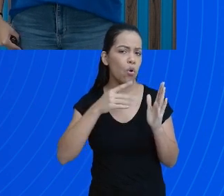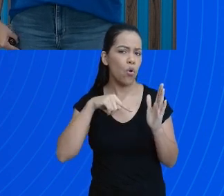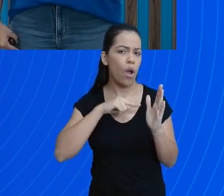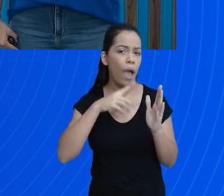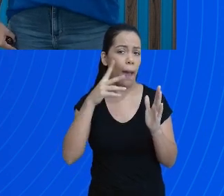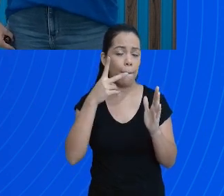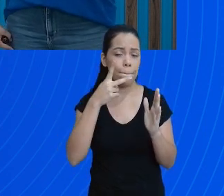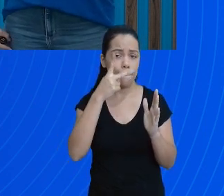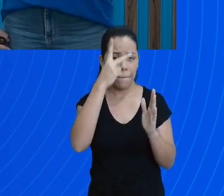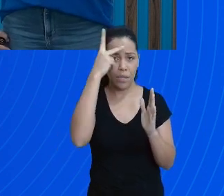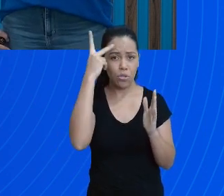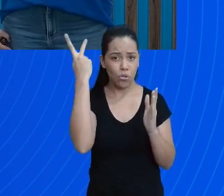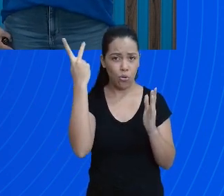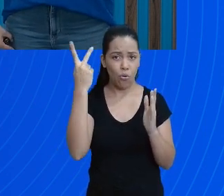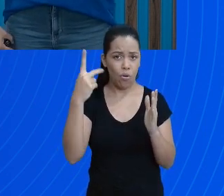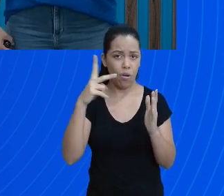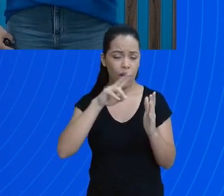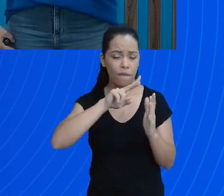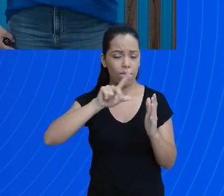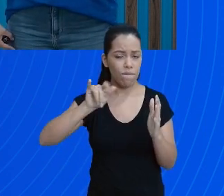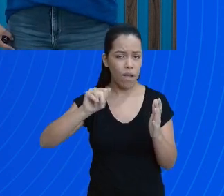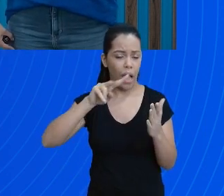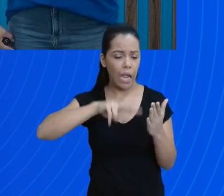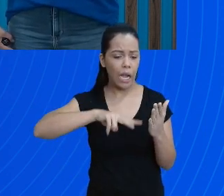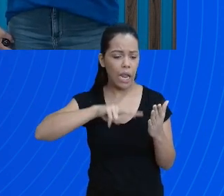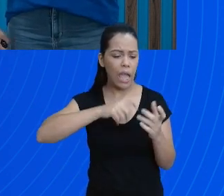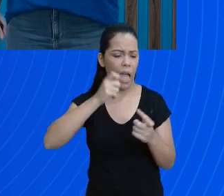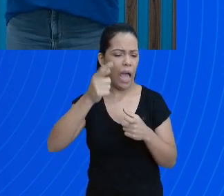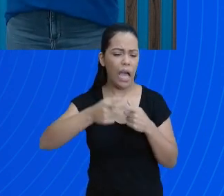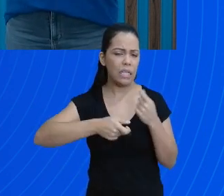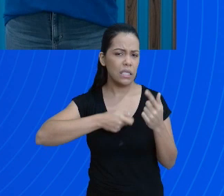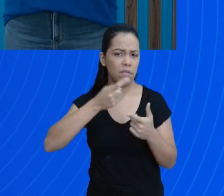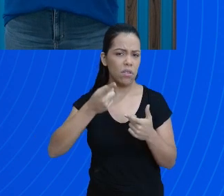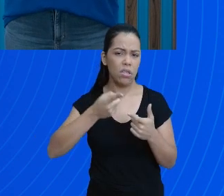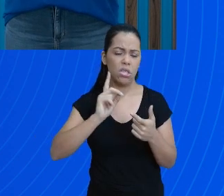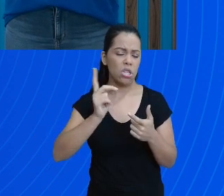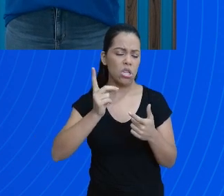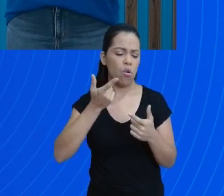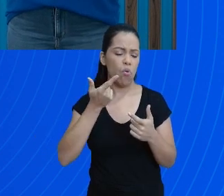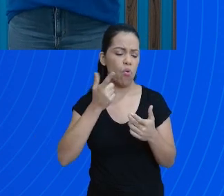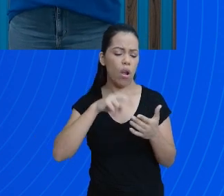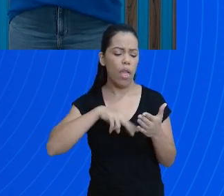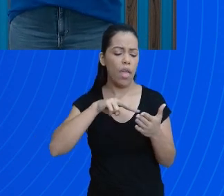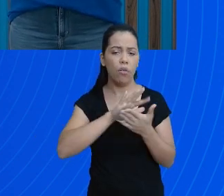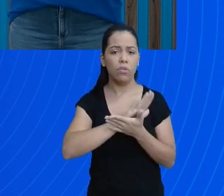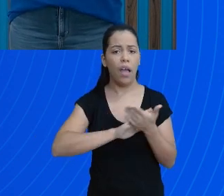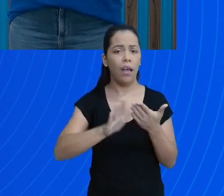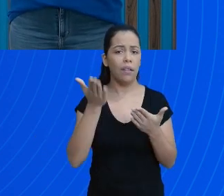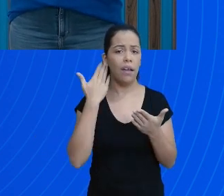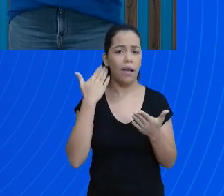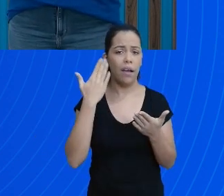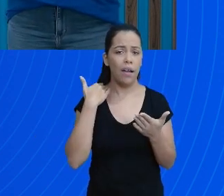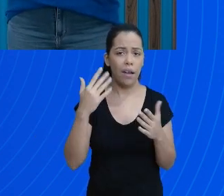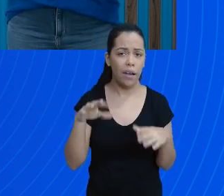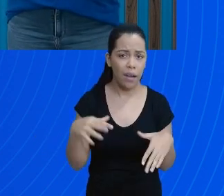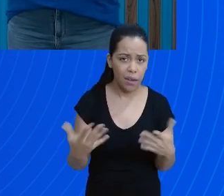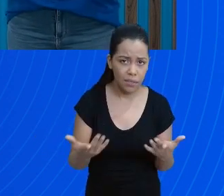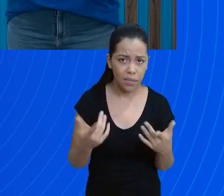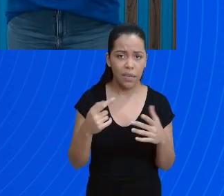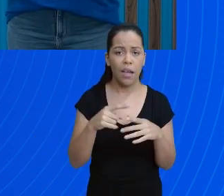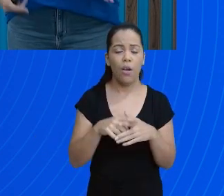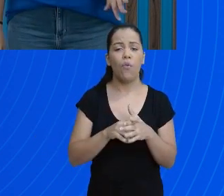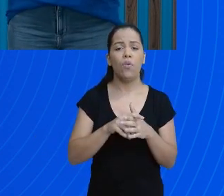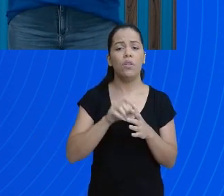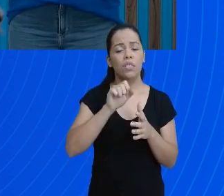Às vezes, o primeiro acesso, o primeiro contato que ele tem com o texto original, o texto que, né, do qual você